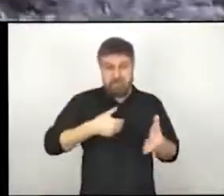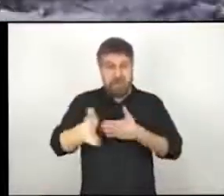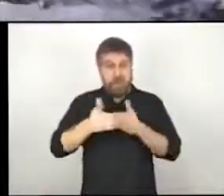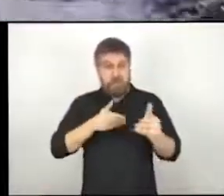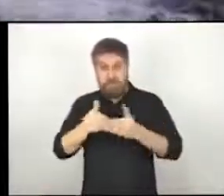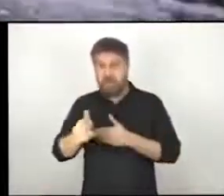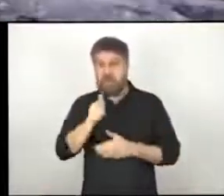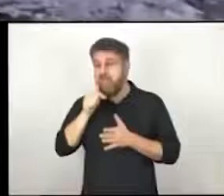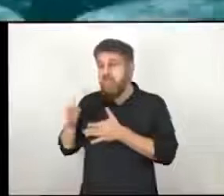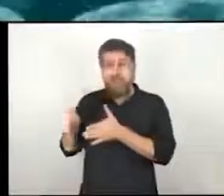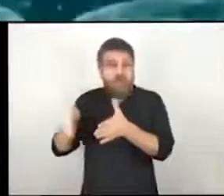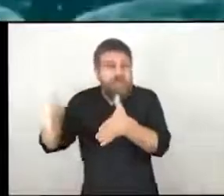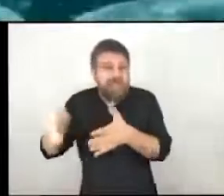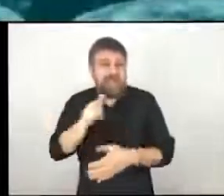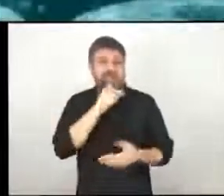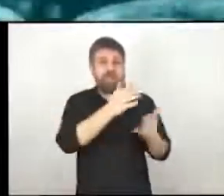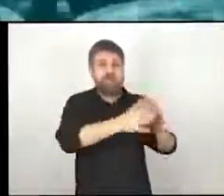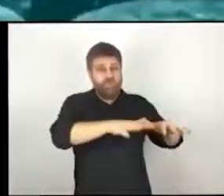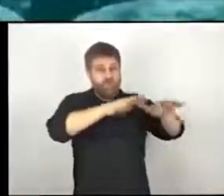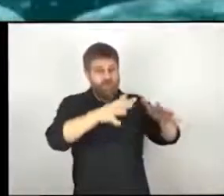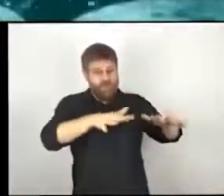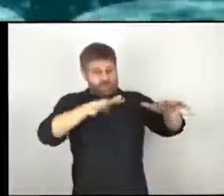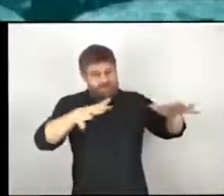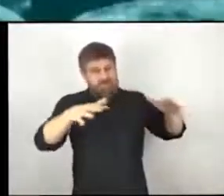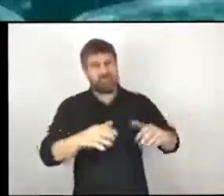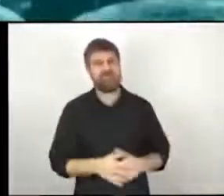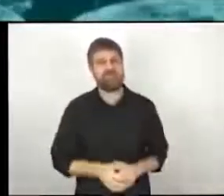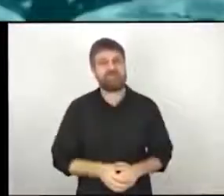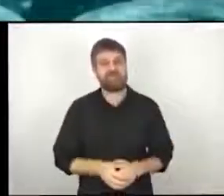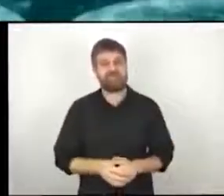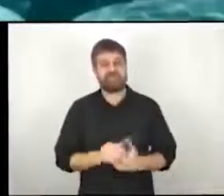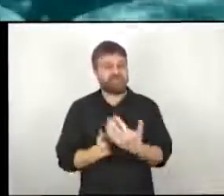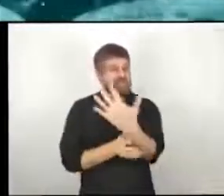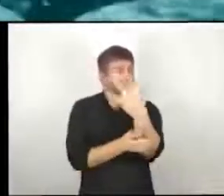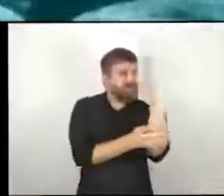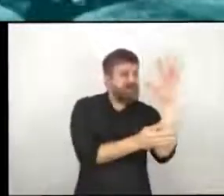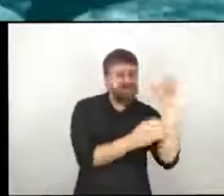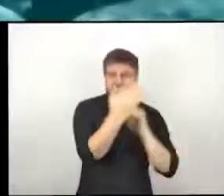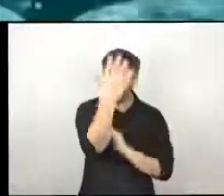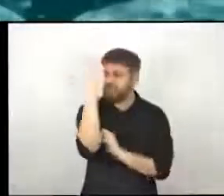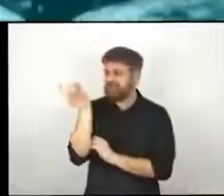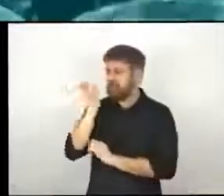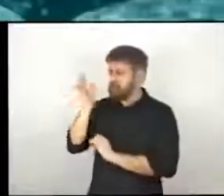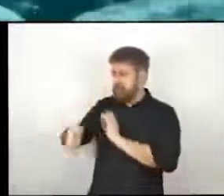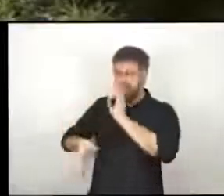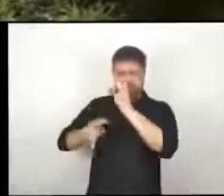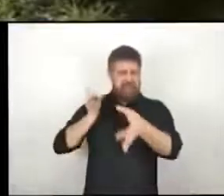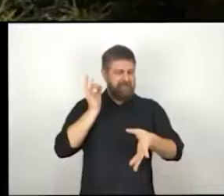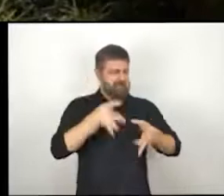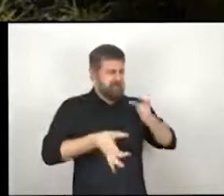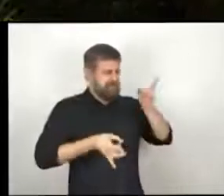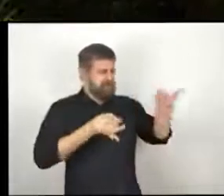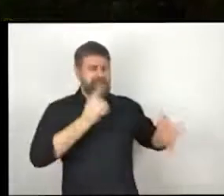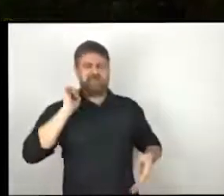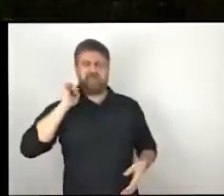podem ir para vários lugares, por exemplo, para os rios, para os oceanos, para a natureza, para as florestas.